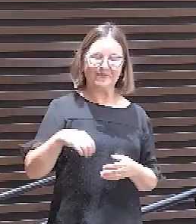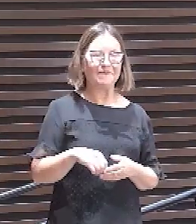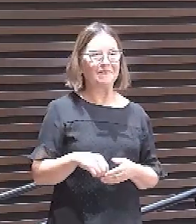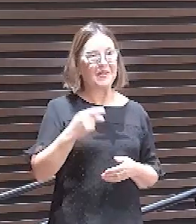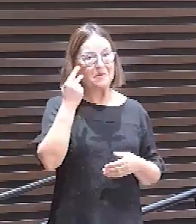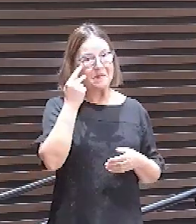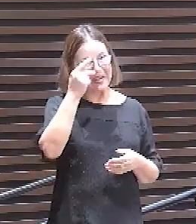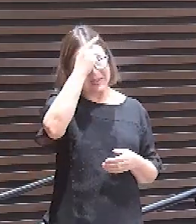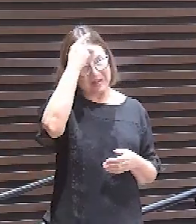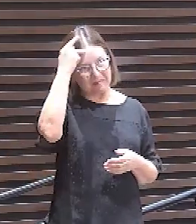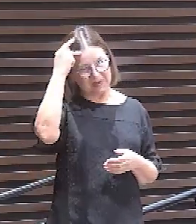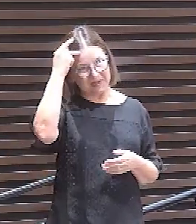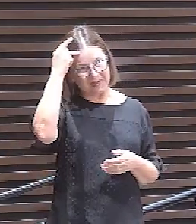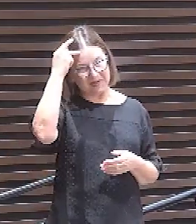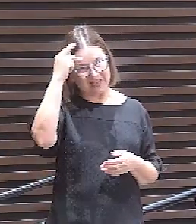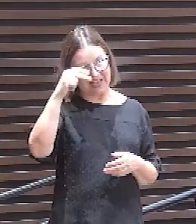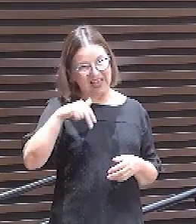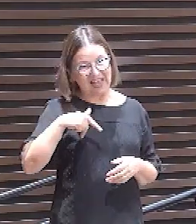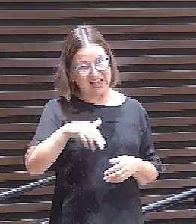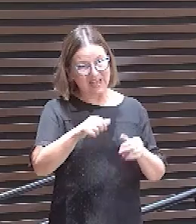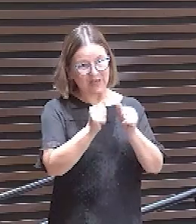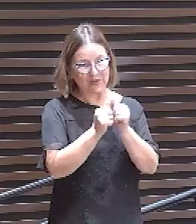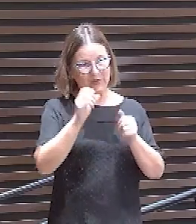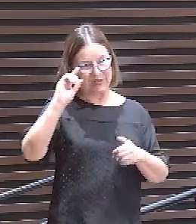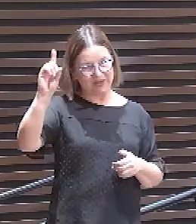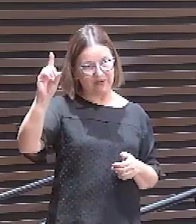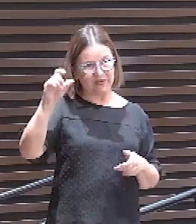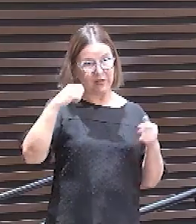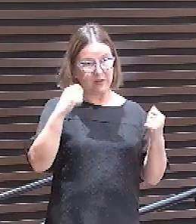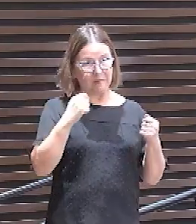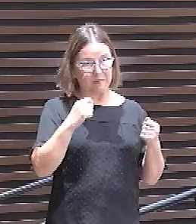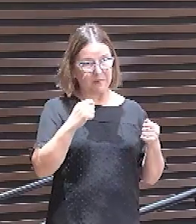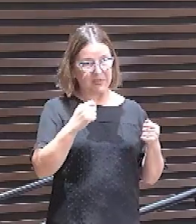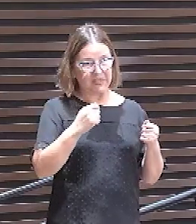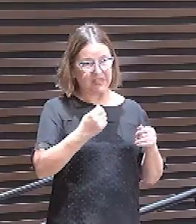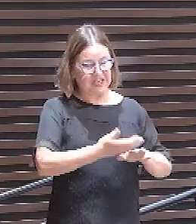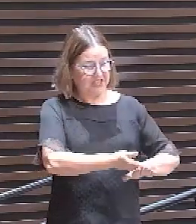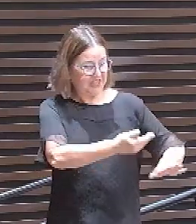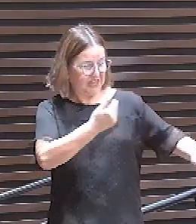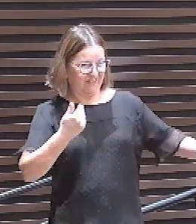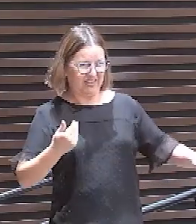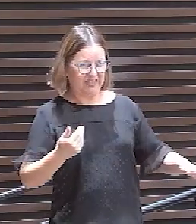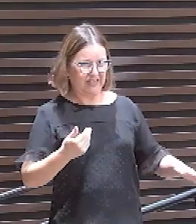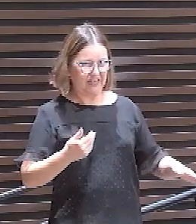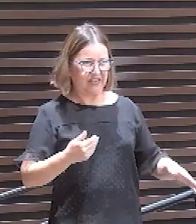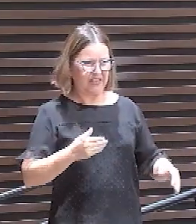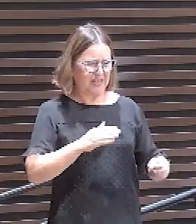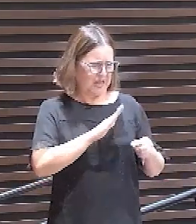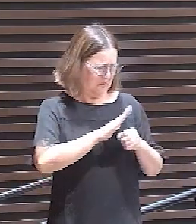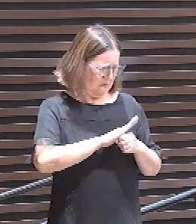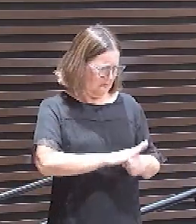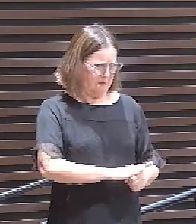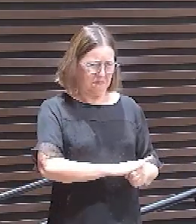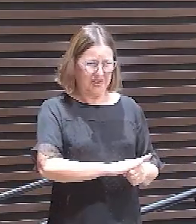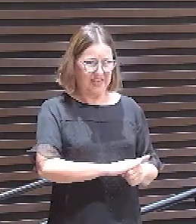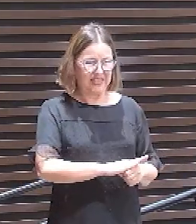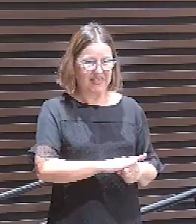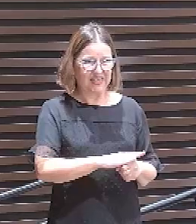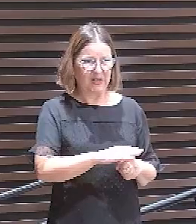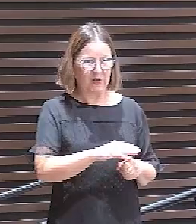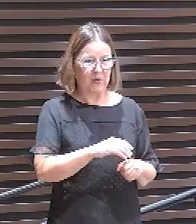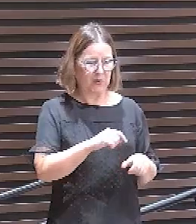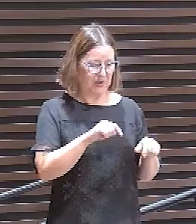sair do comando da opressão desse mundo caído, onde os principados,